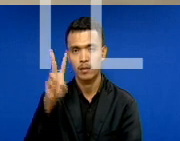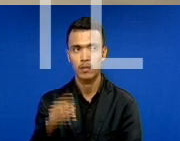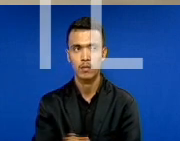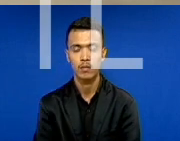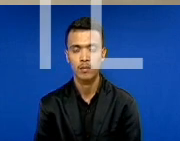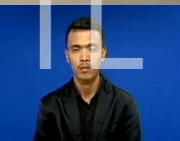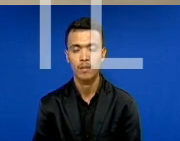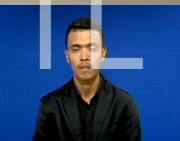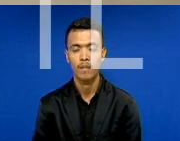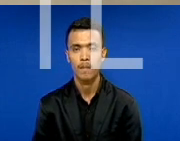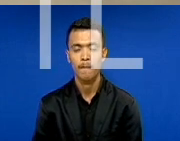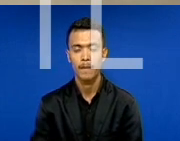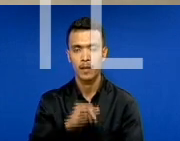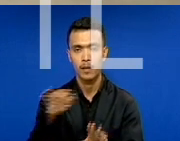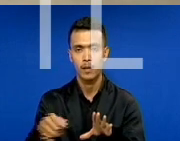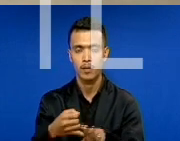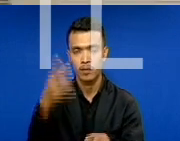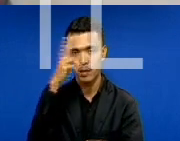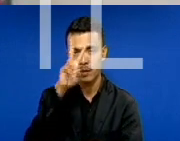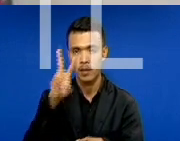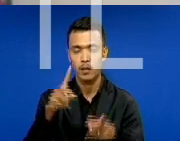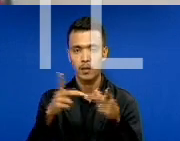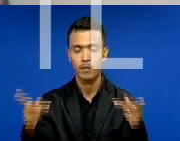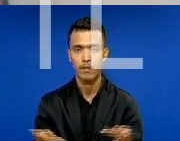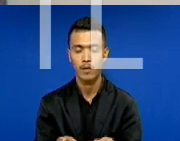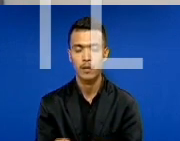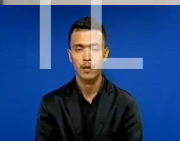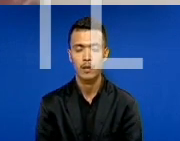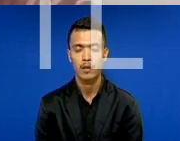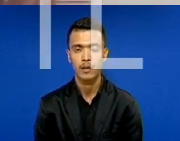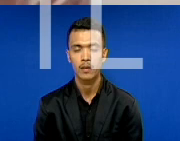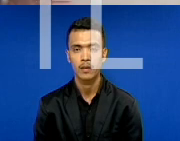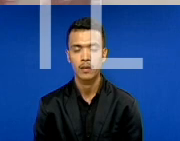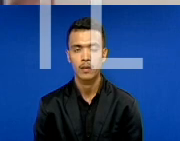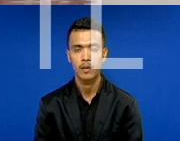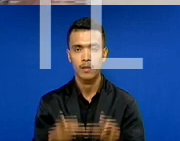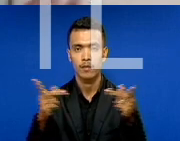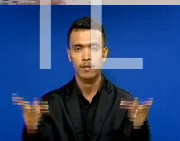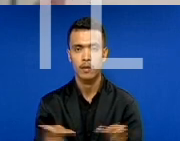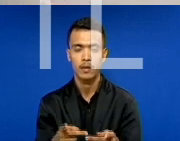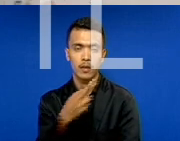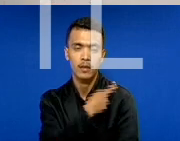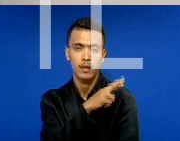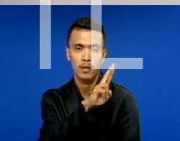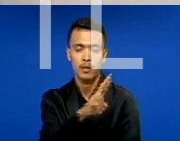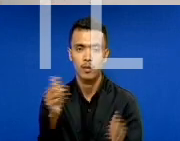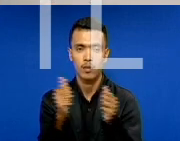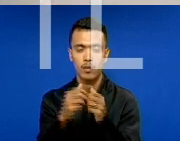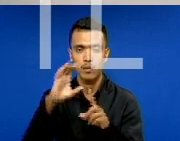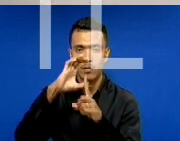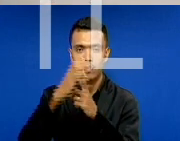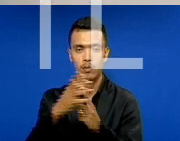travessa nobeko, inclui identifica fatin ba jardim estacionamento, fatin religioso, ho cultural